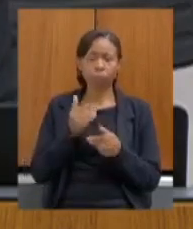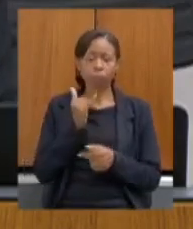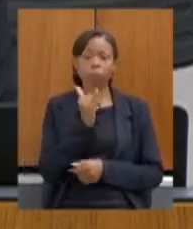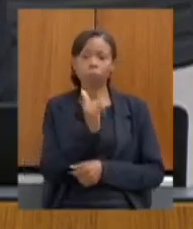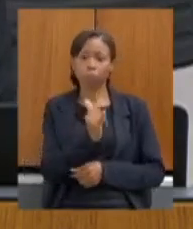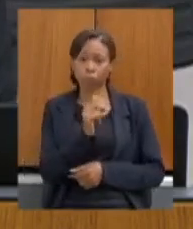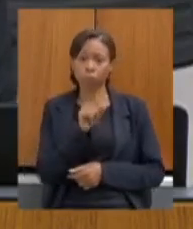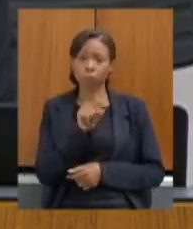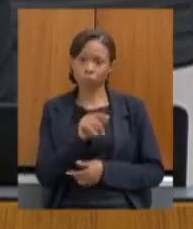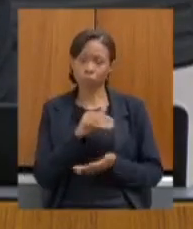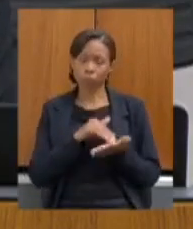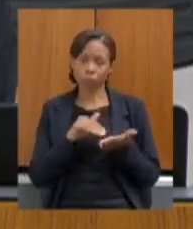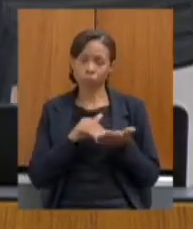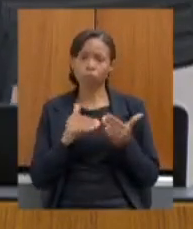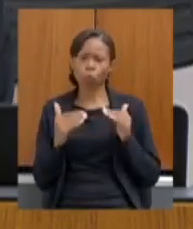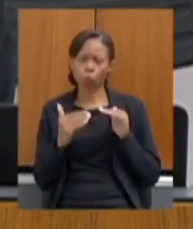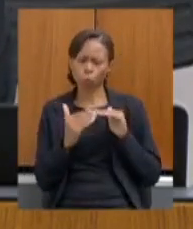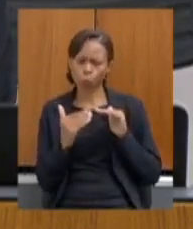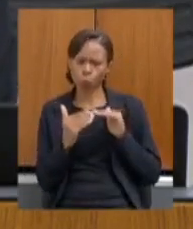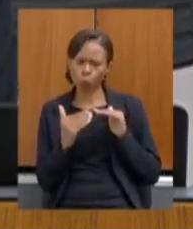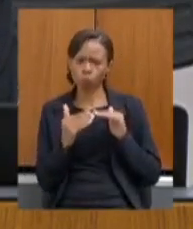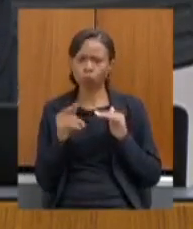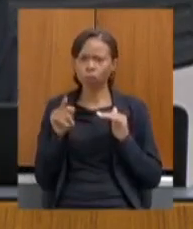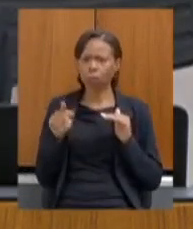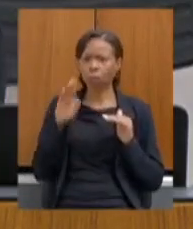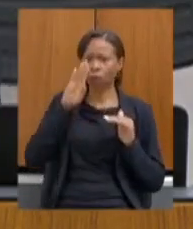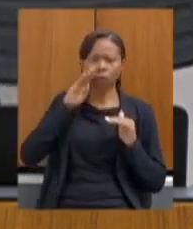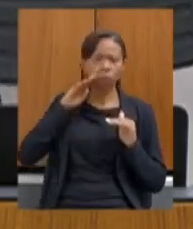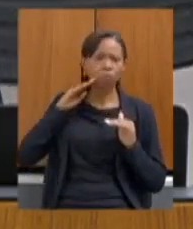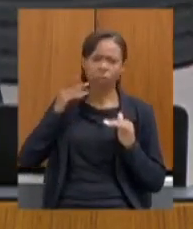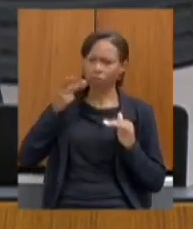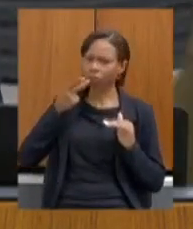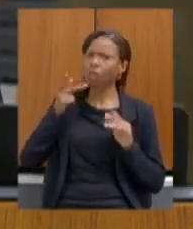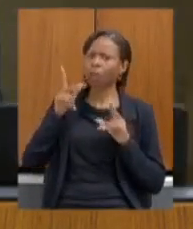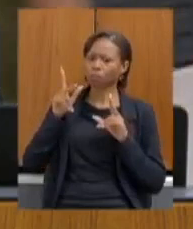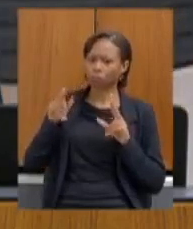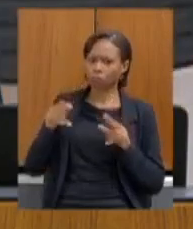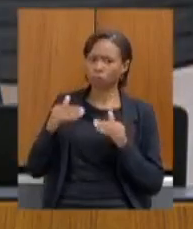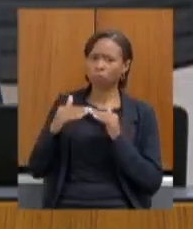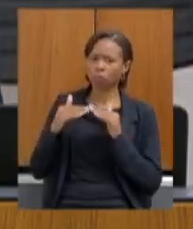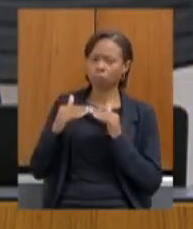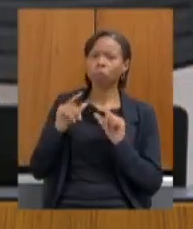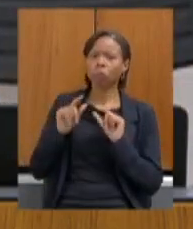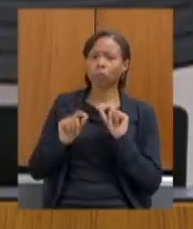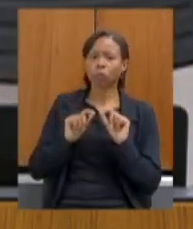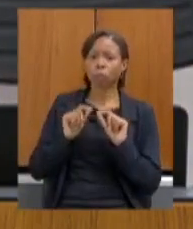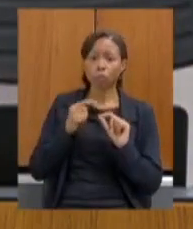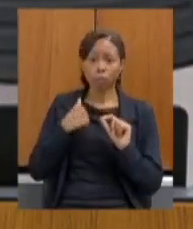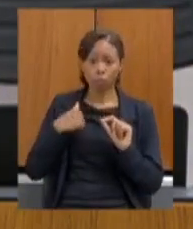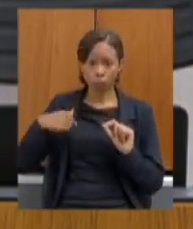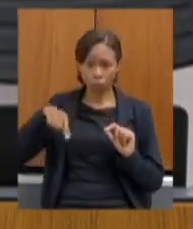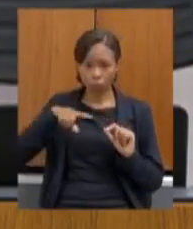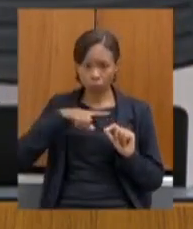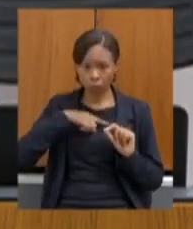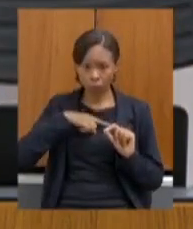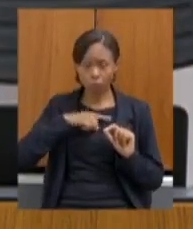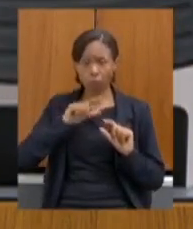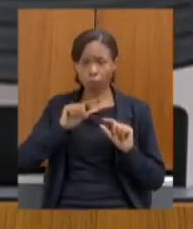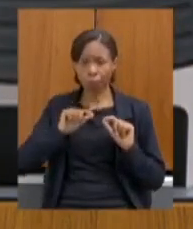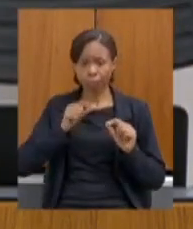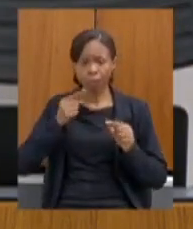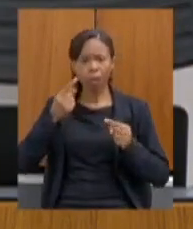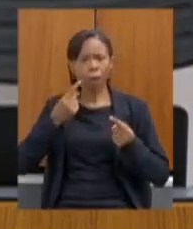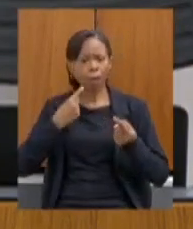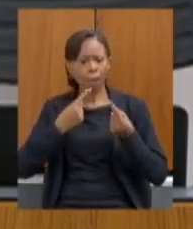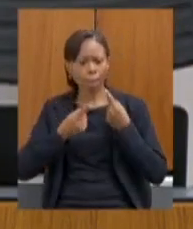concordando e muito aqui, reforçando a fala da deputada Beatriz, a nossa linha é do diálogo,